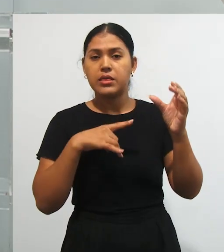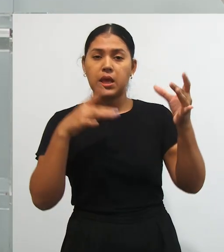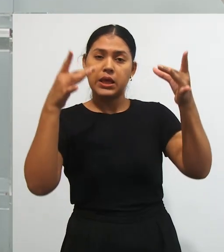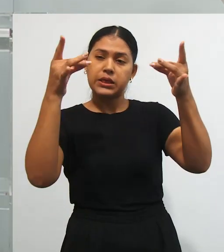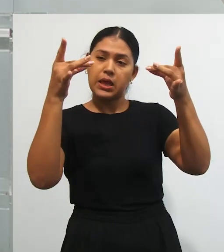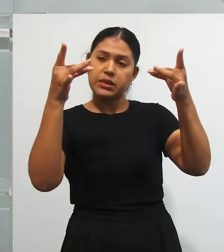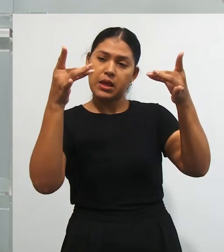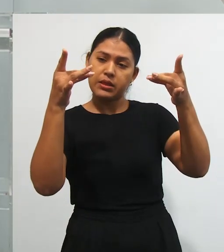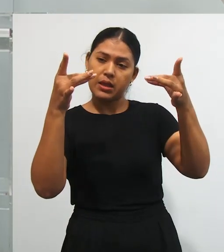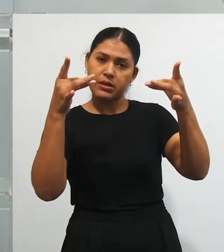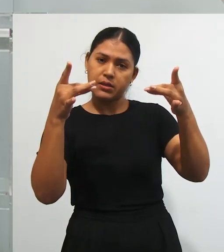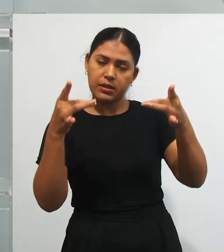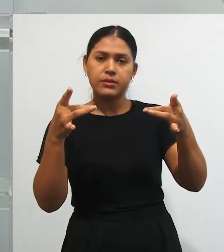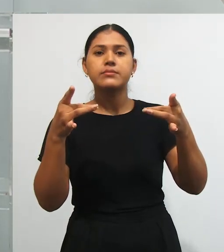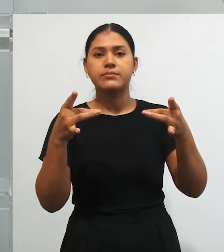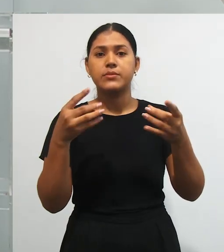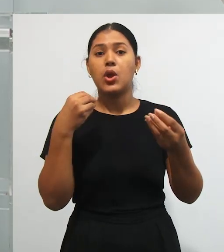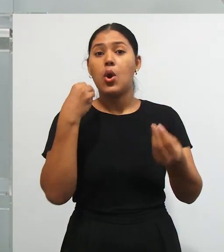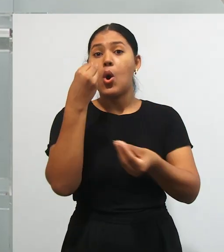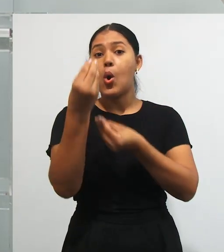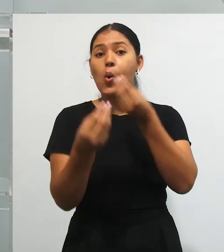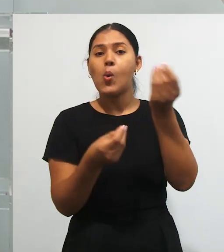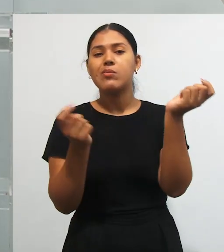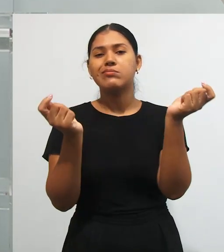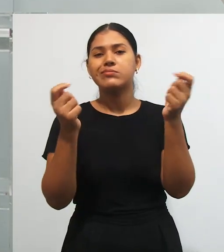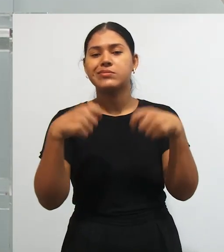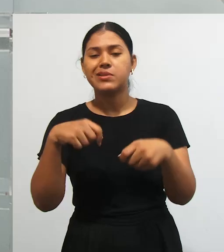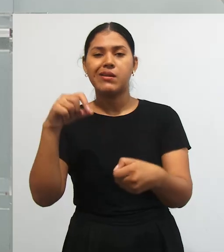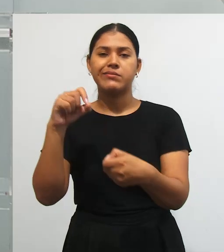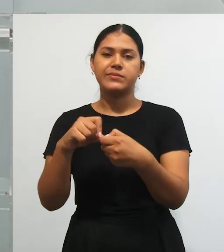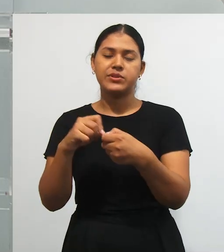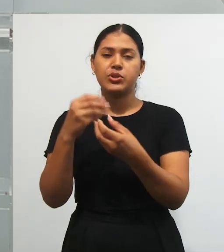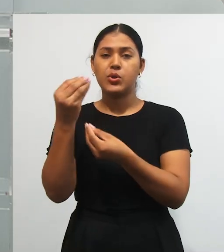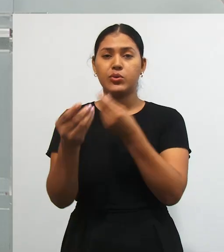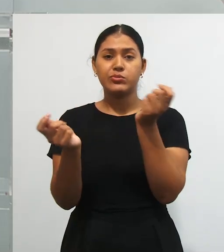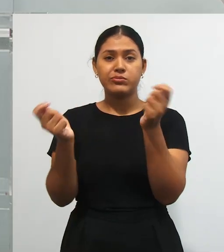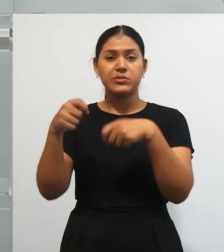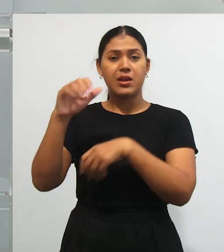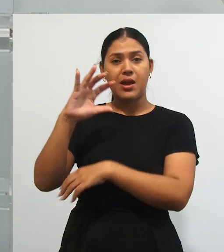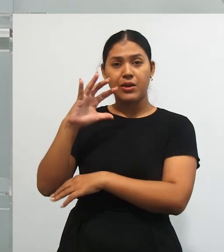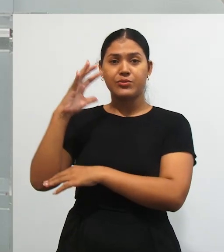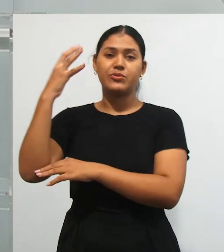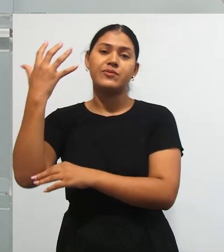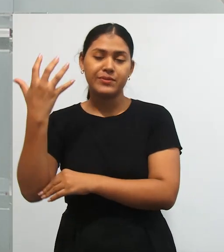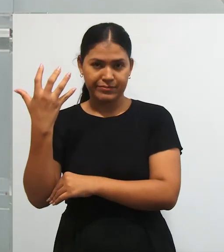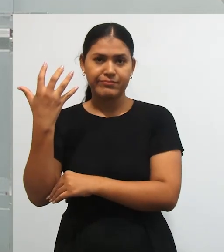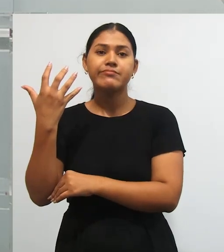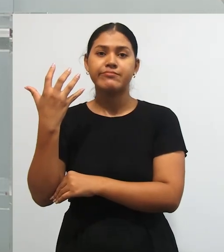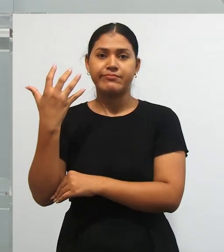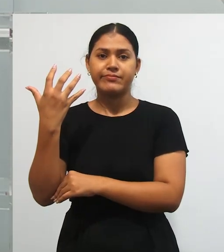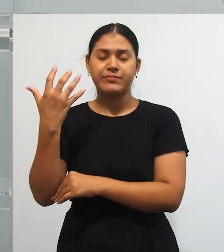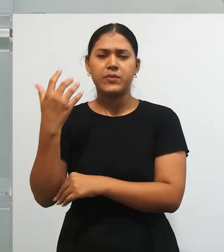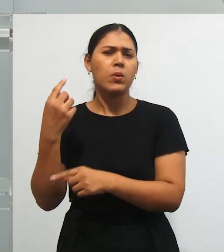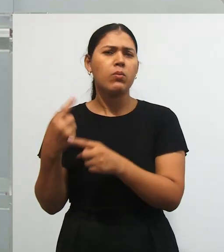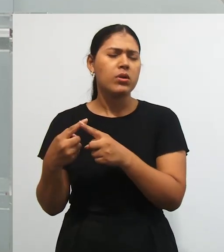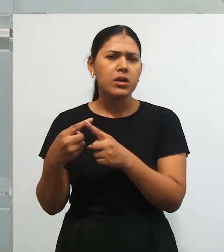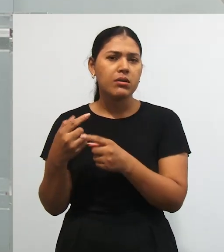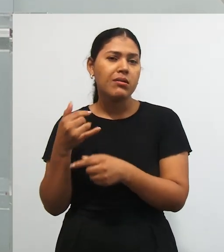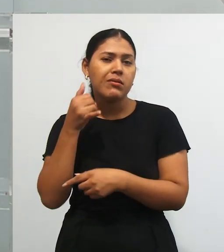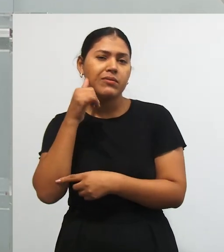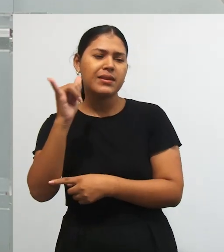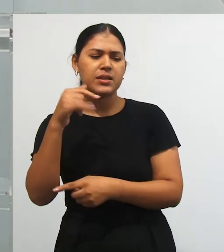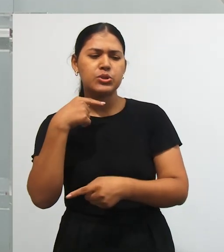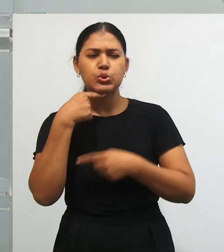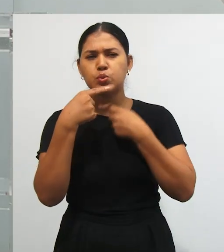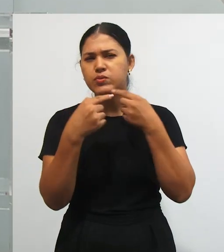claro o modo de fazer, para que não haja dúvida de quem vai conhecer, né, de quem vai ler sobre o